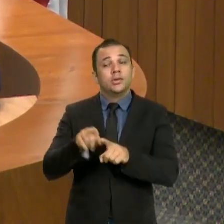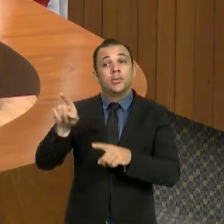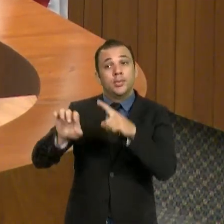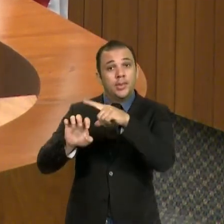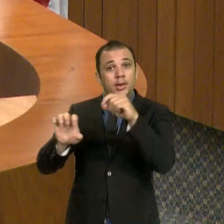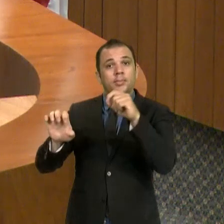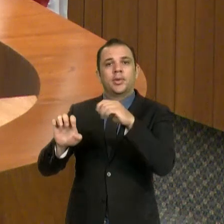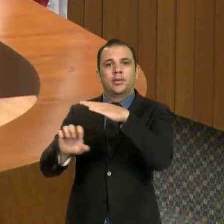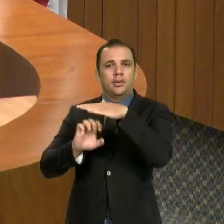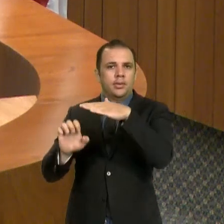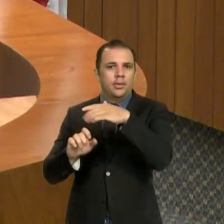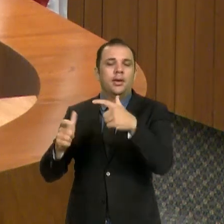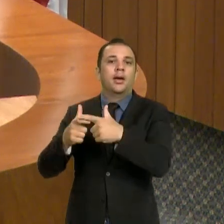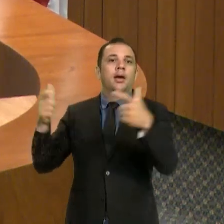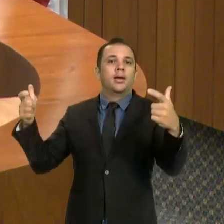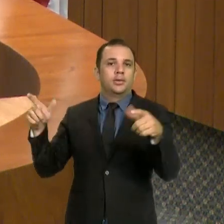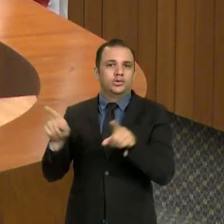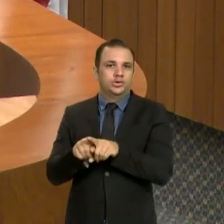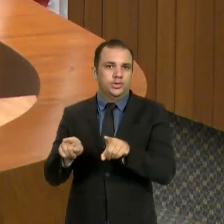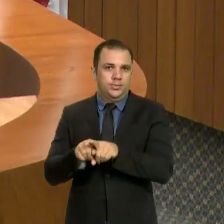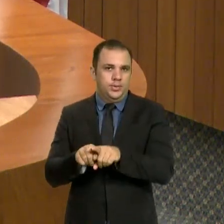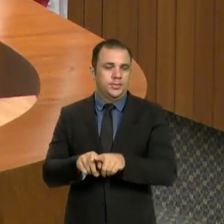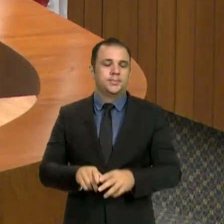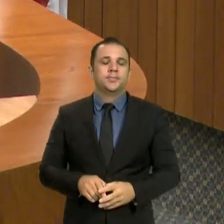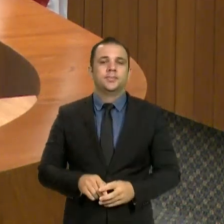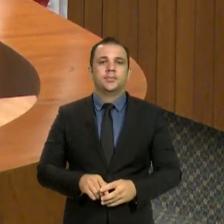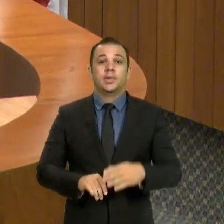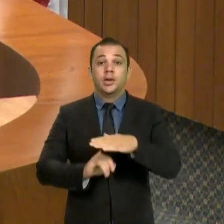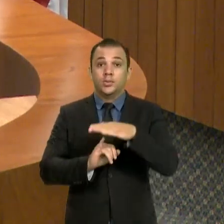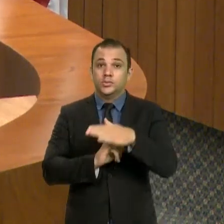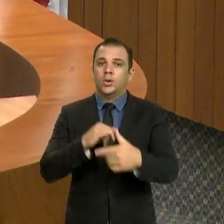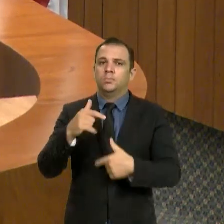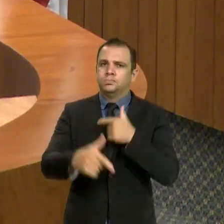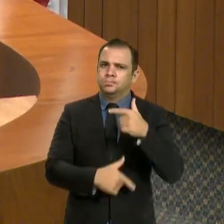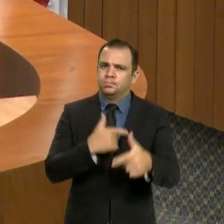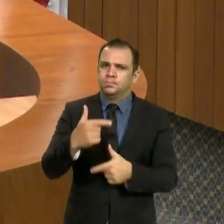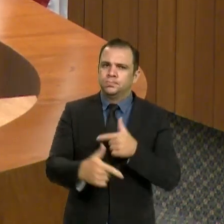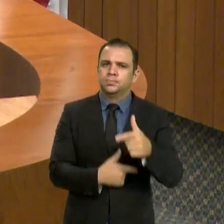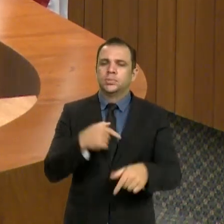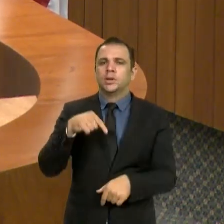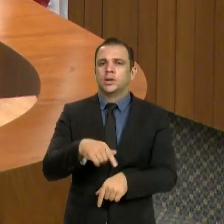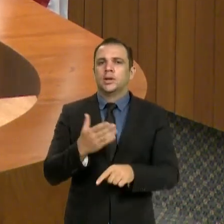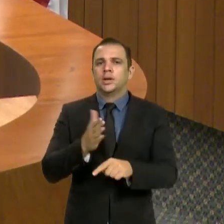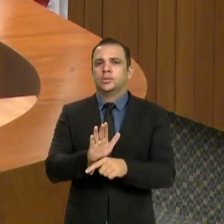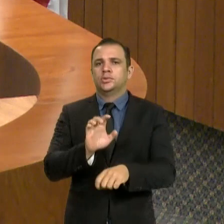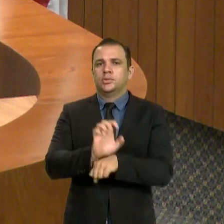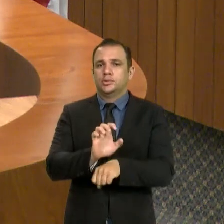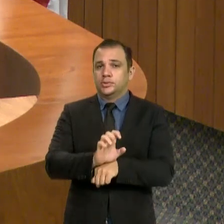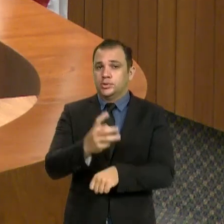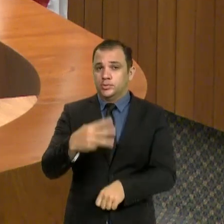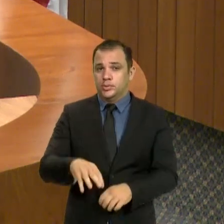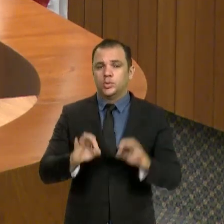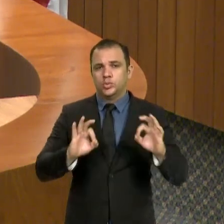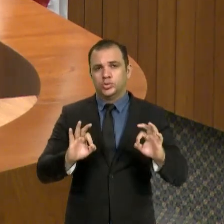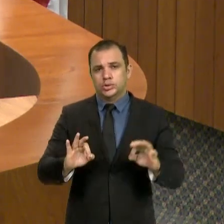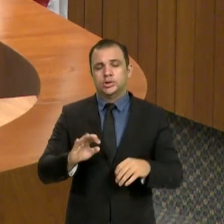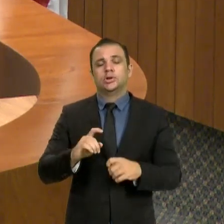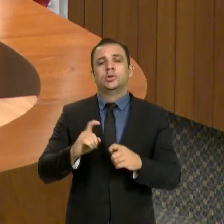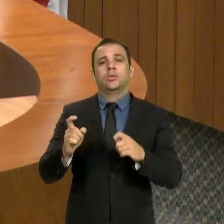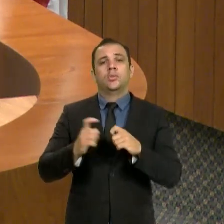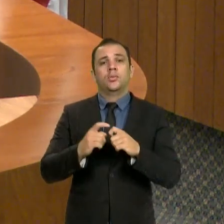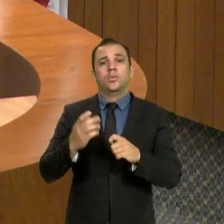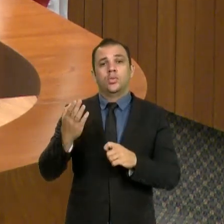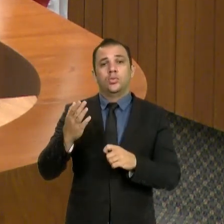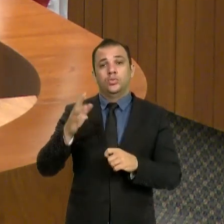um órgão que tem atuado bastante aqui no nosso Estado do Maranhão com certeza Dr Celso Gonçalo vai exercer